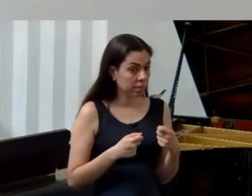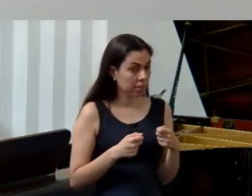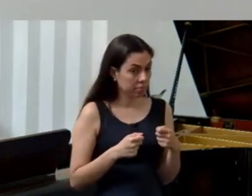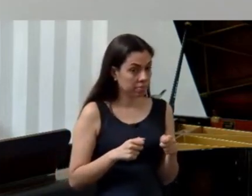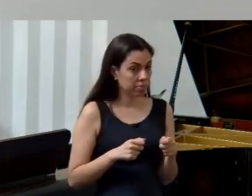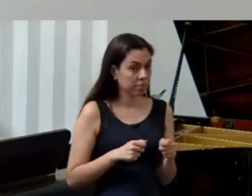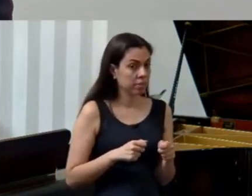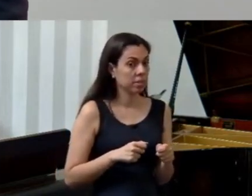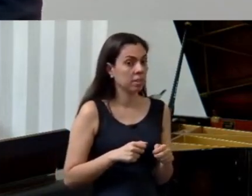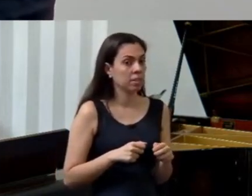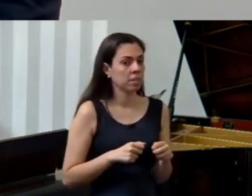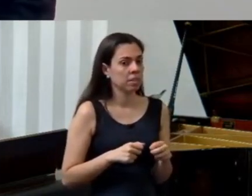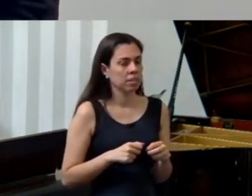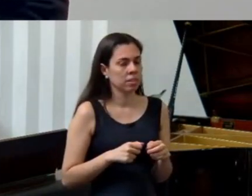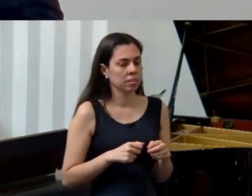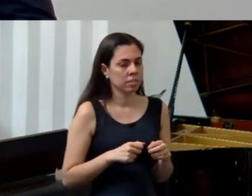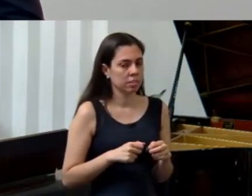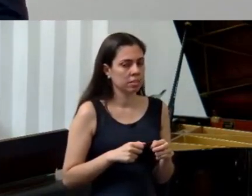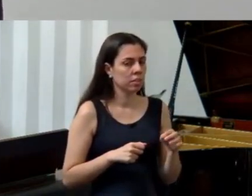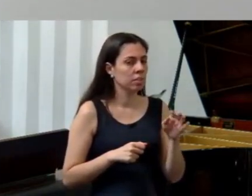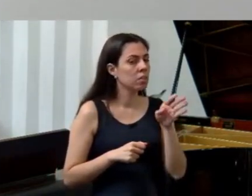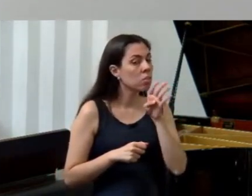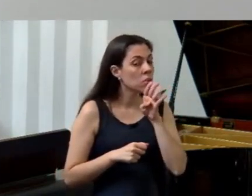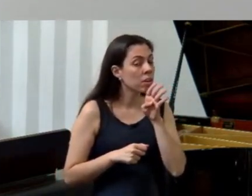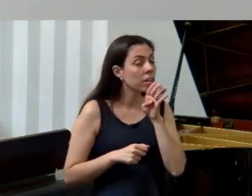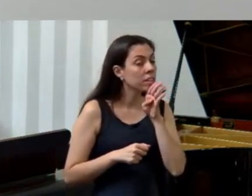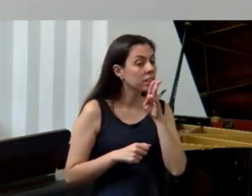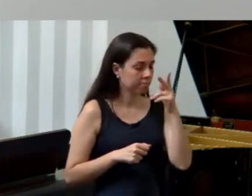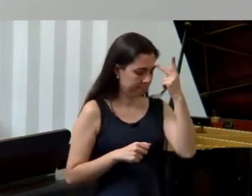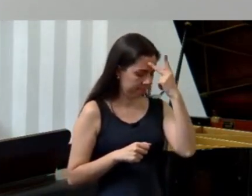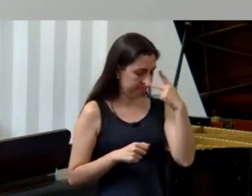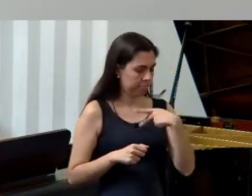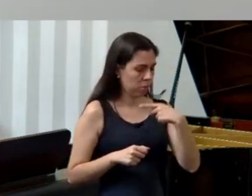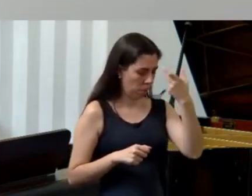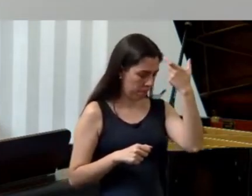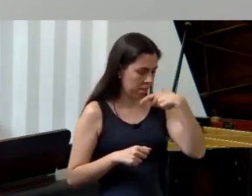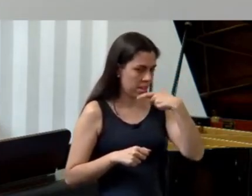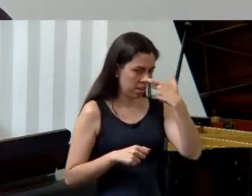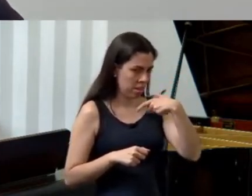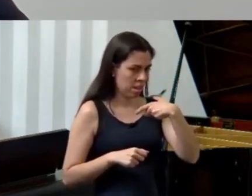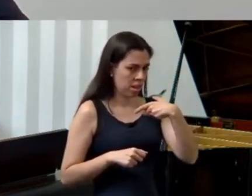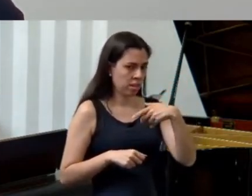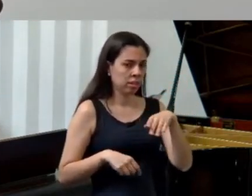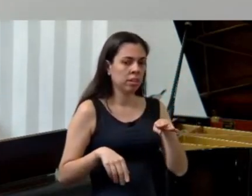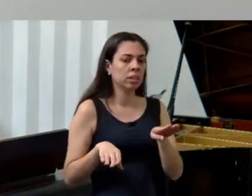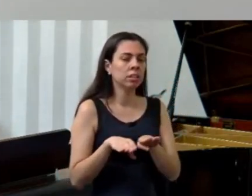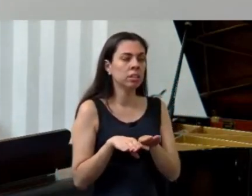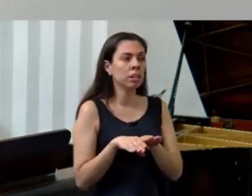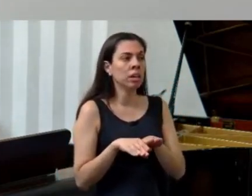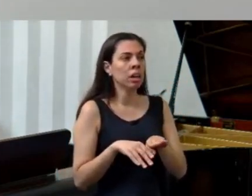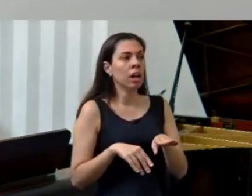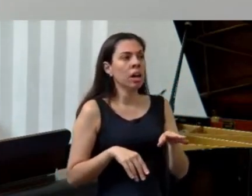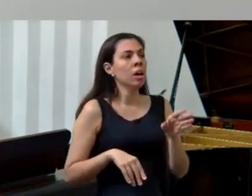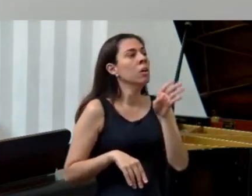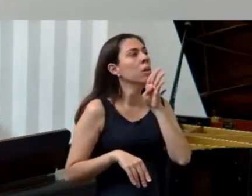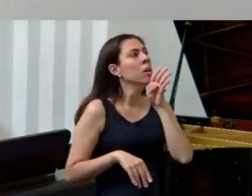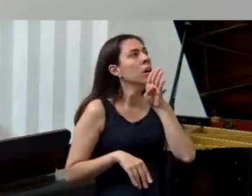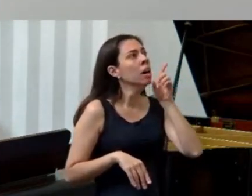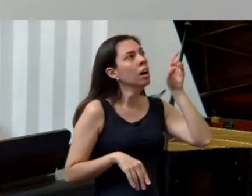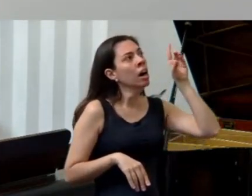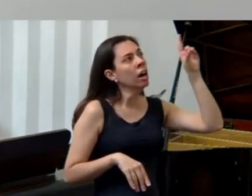mas também para reconhecer quem Deus é. O texto diz no